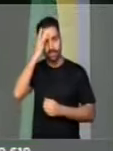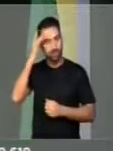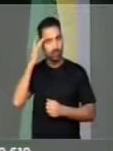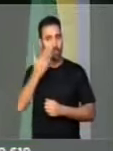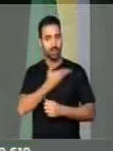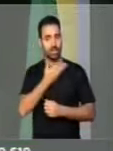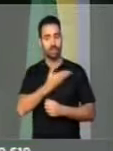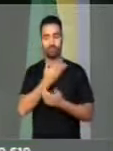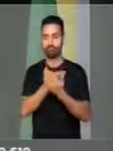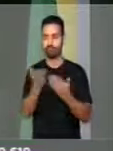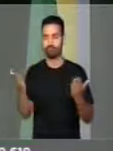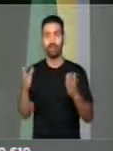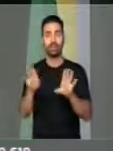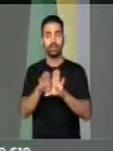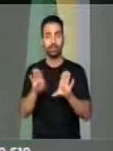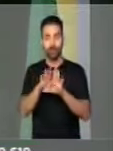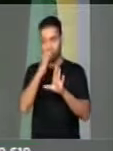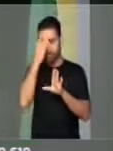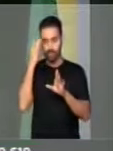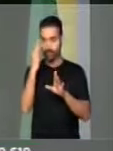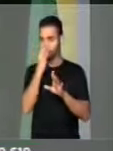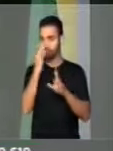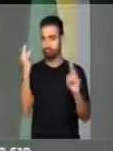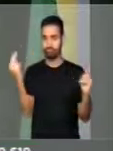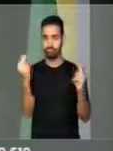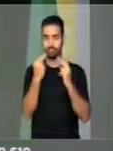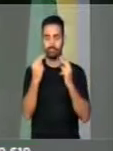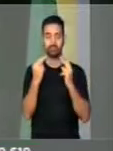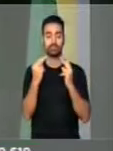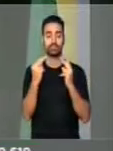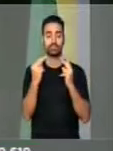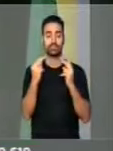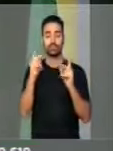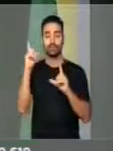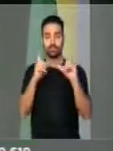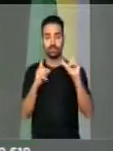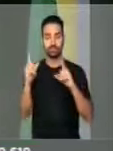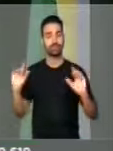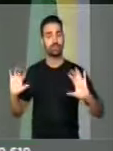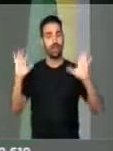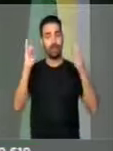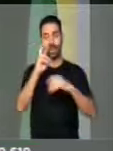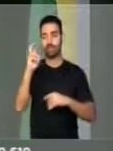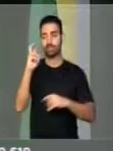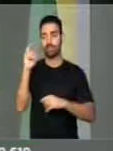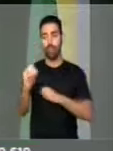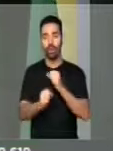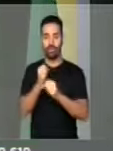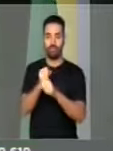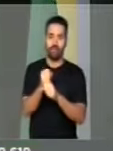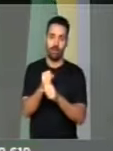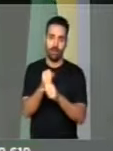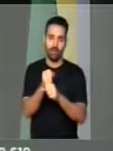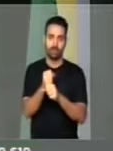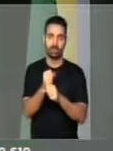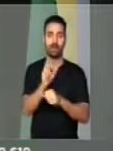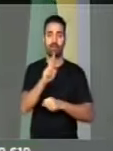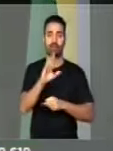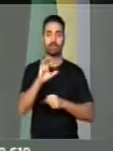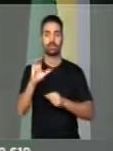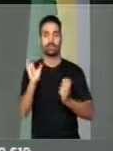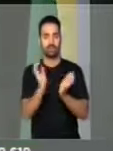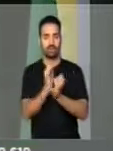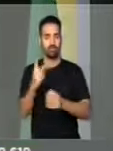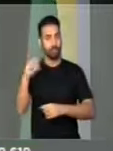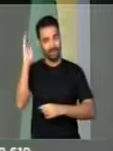amigos e amigas, e aqueles que acompanham pelos meios de comunicação, celebrando esse jubileu de 50 anos da Renovação Carismática Católica no